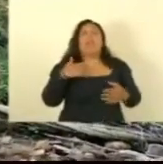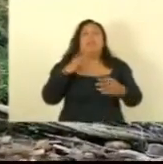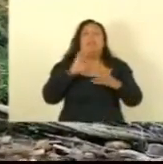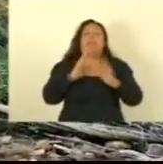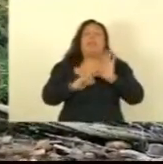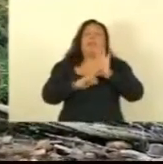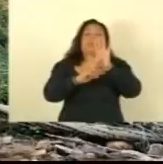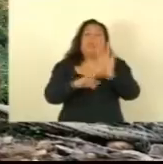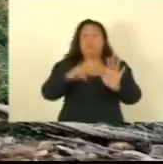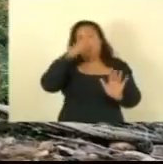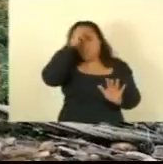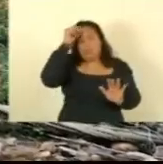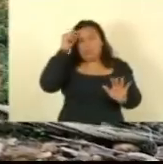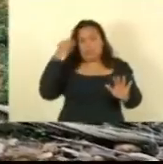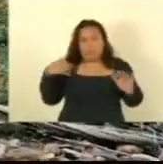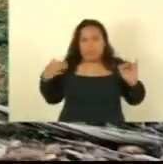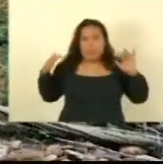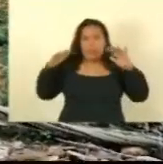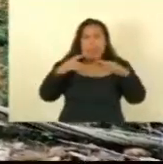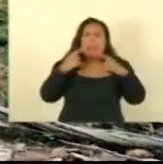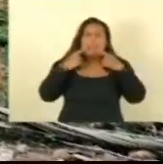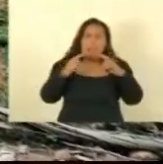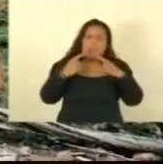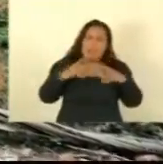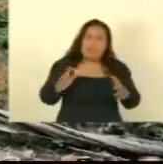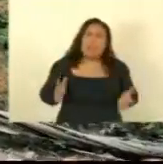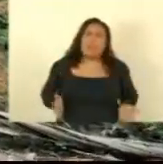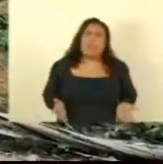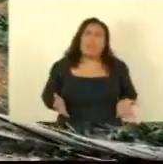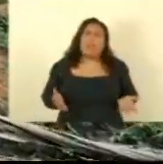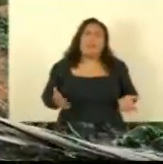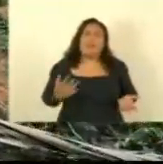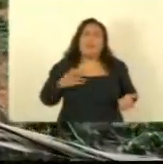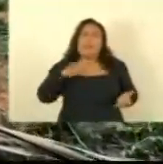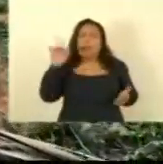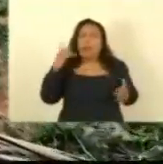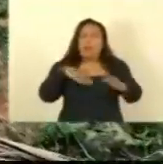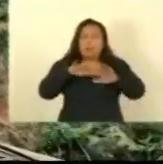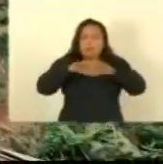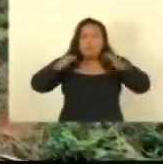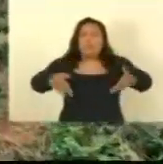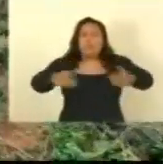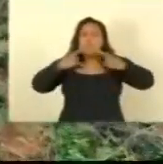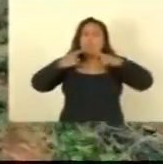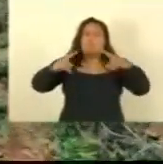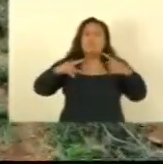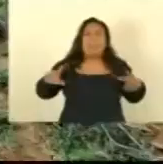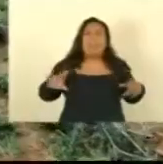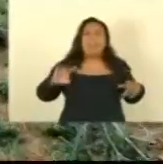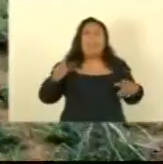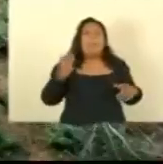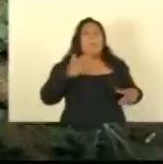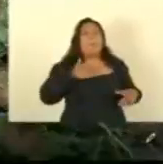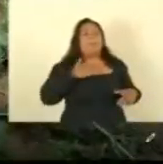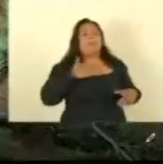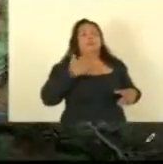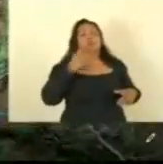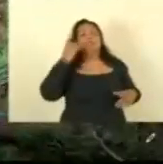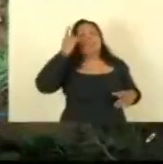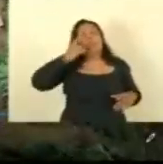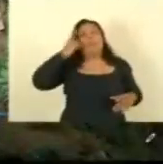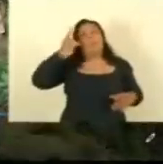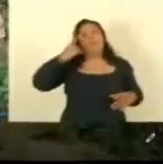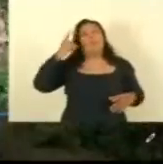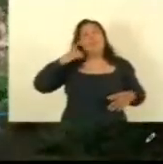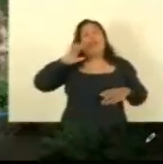município, e fazer uma denúncia lá da tribuna, em vez de precisar um deputado aqui